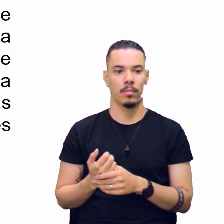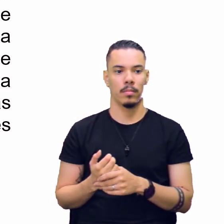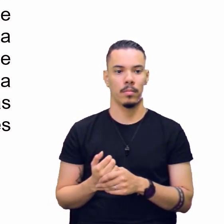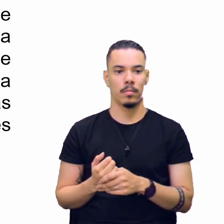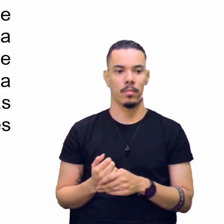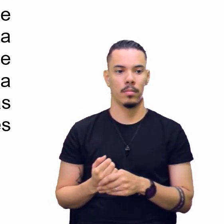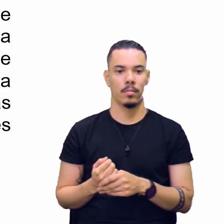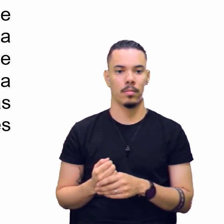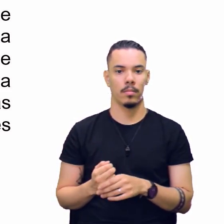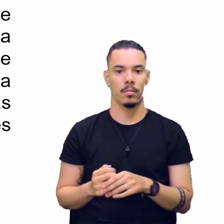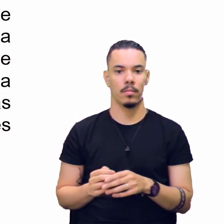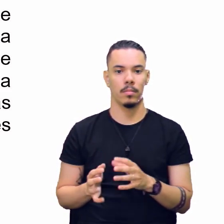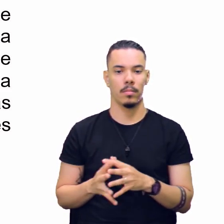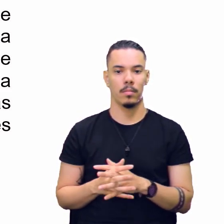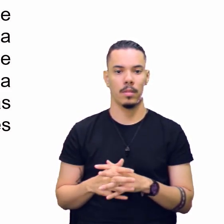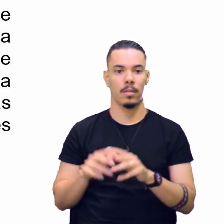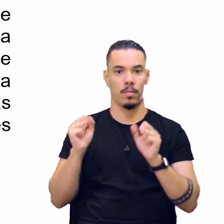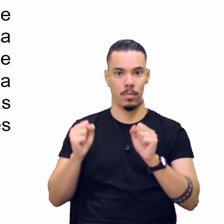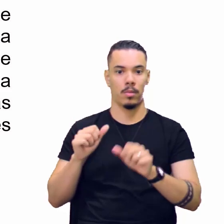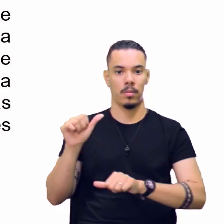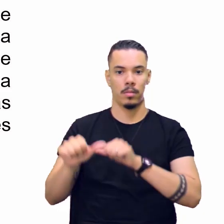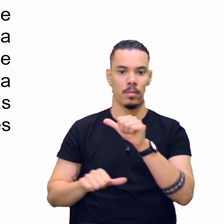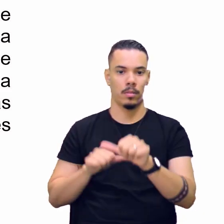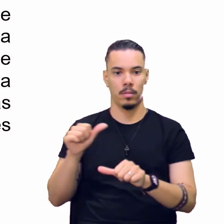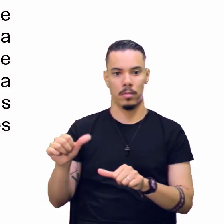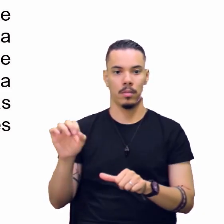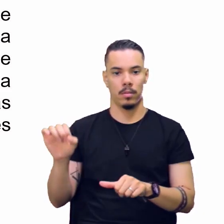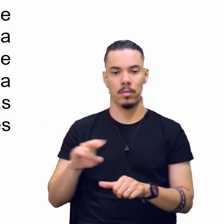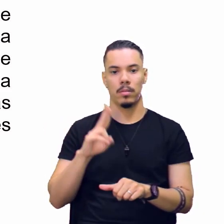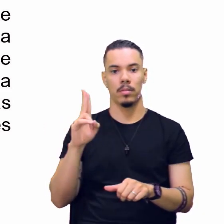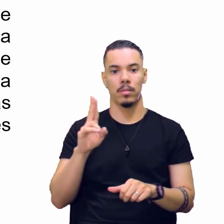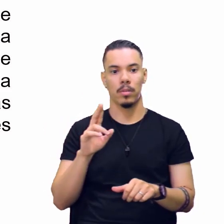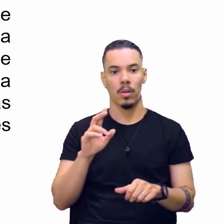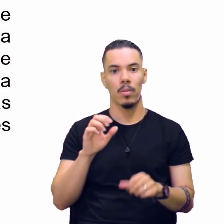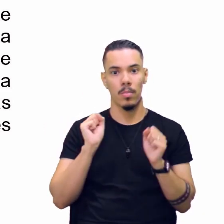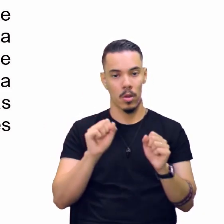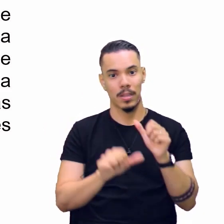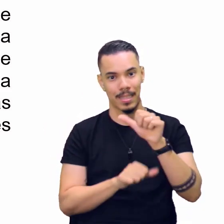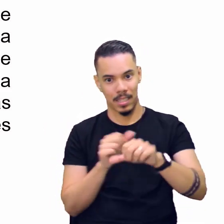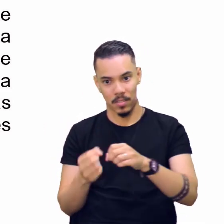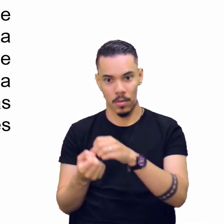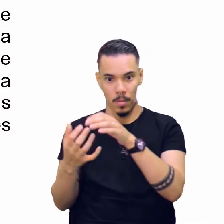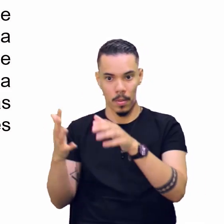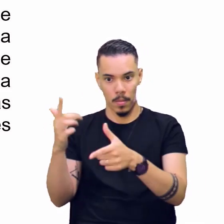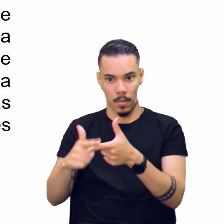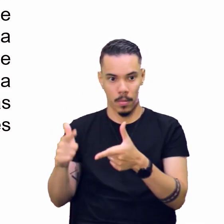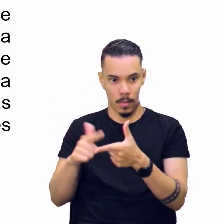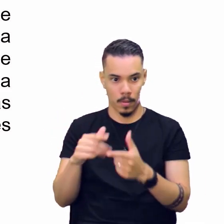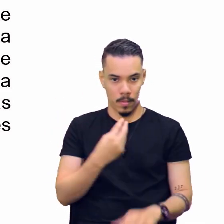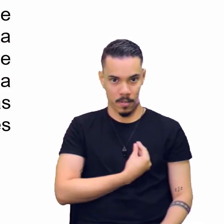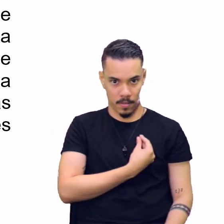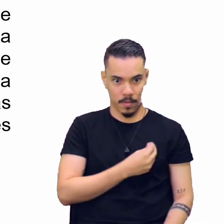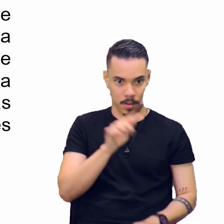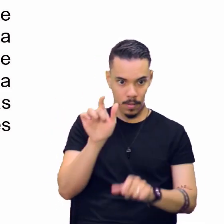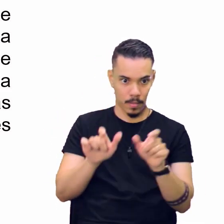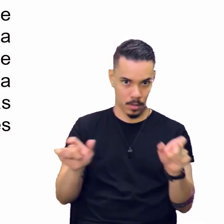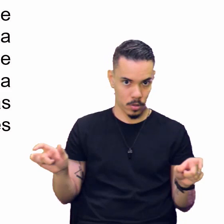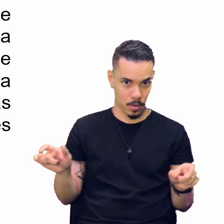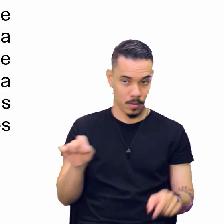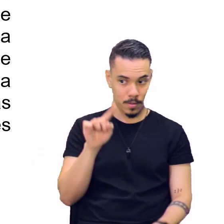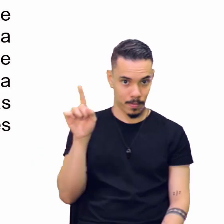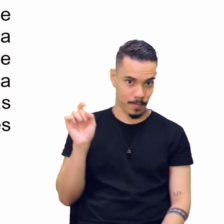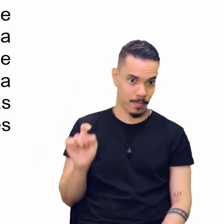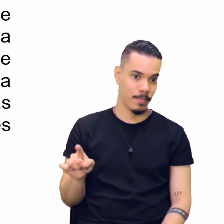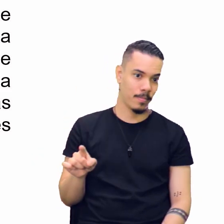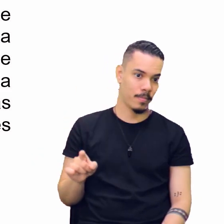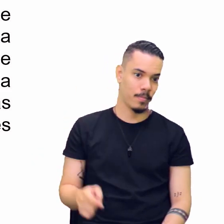pode transformar ou transformar-se em um problema para a vida dos usuários? Esse é o